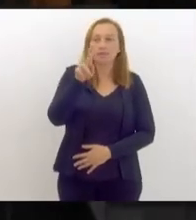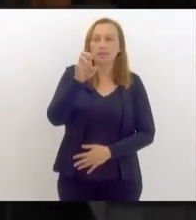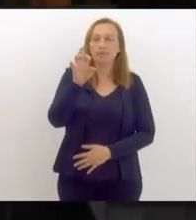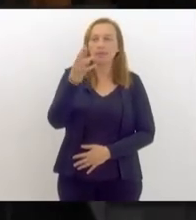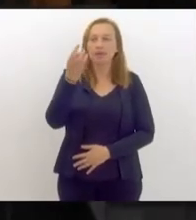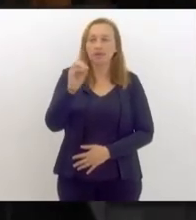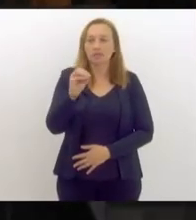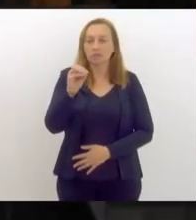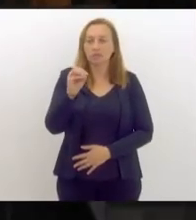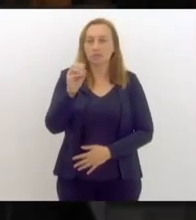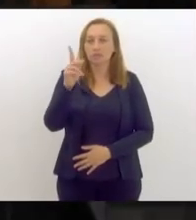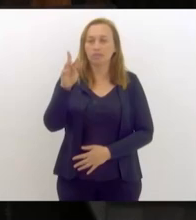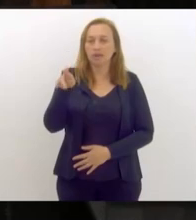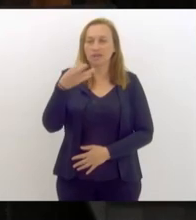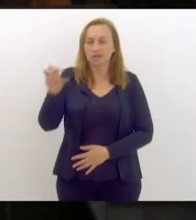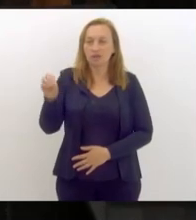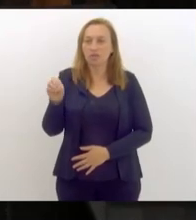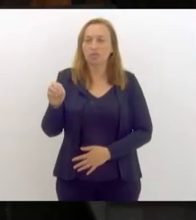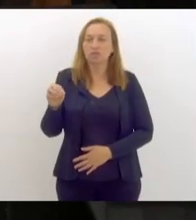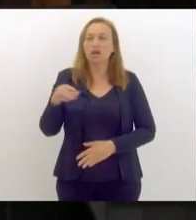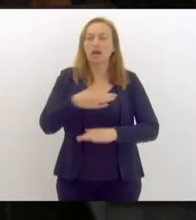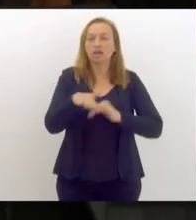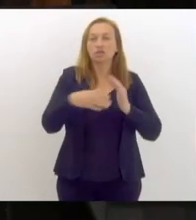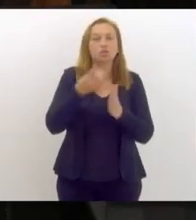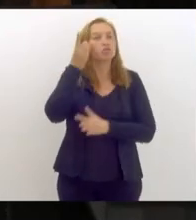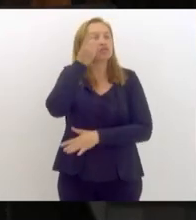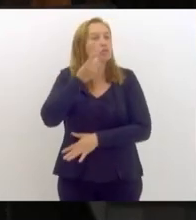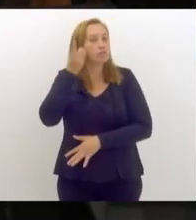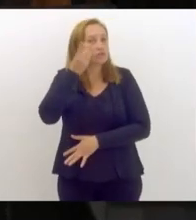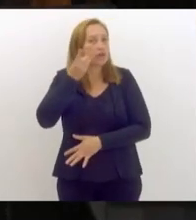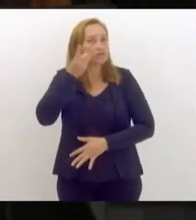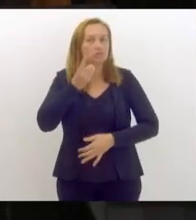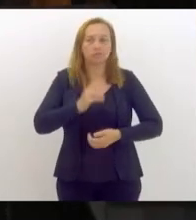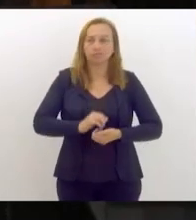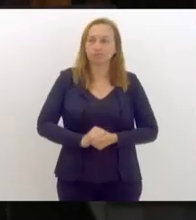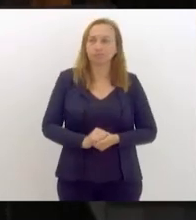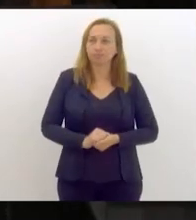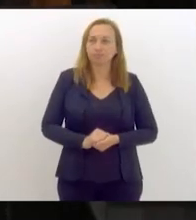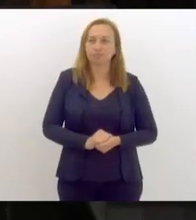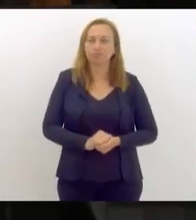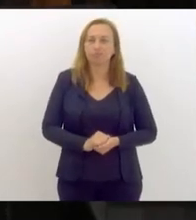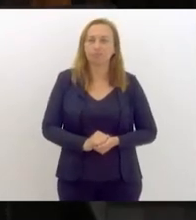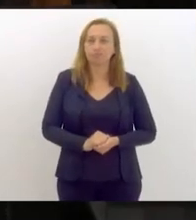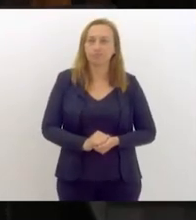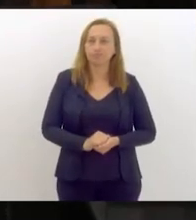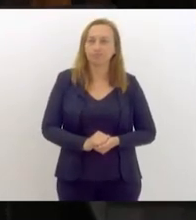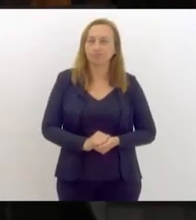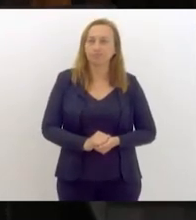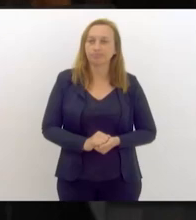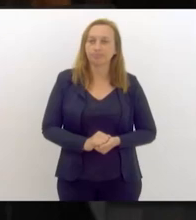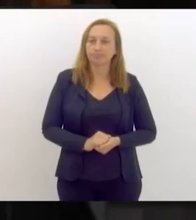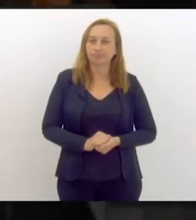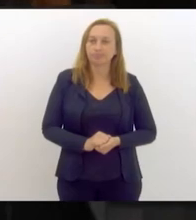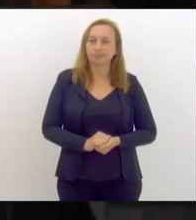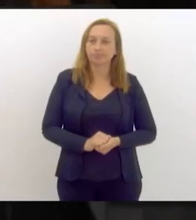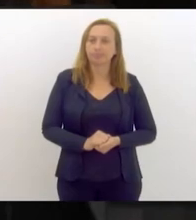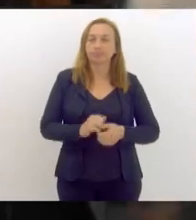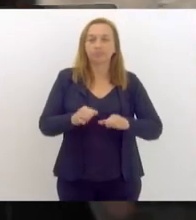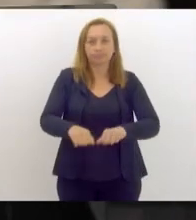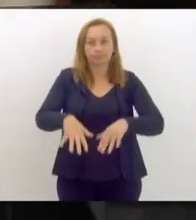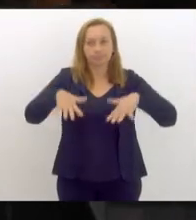senhoras e senhores deputados presentes em Plenário